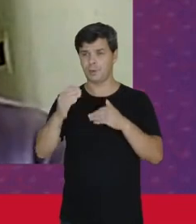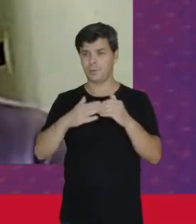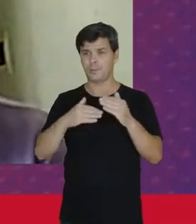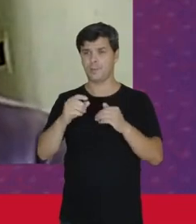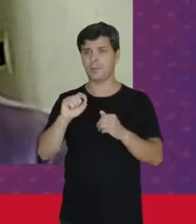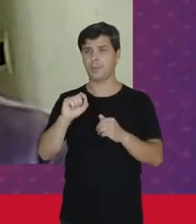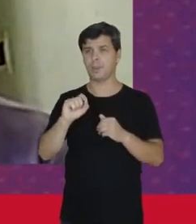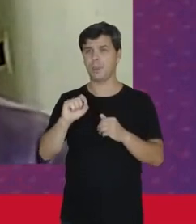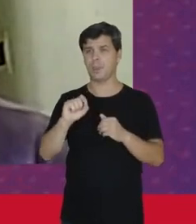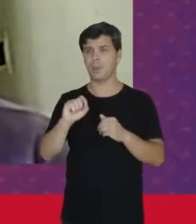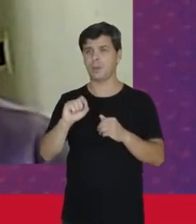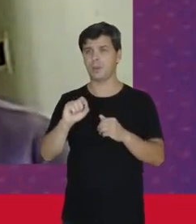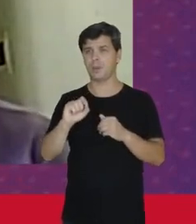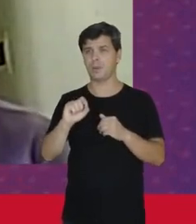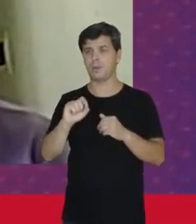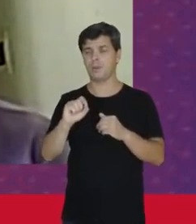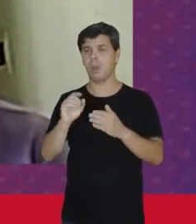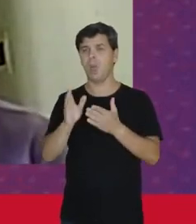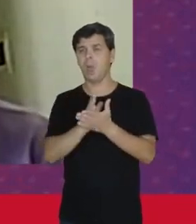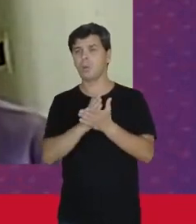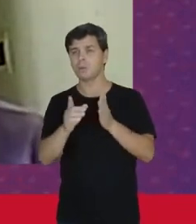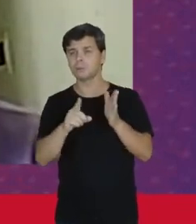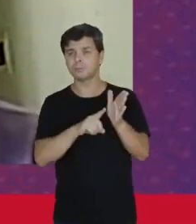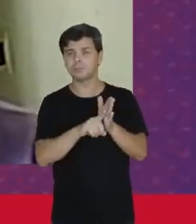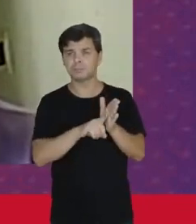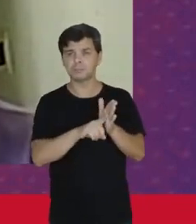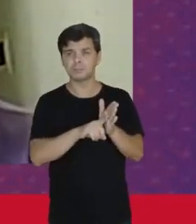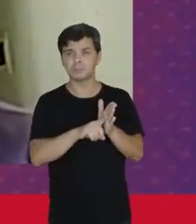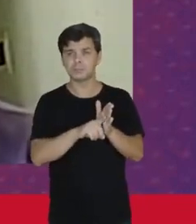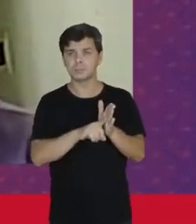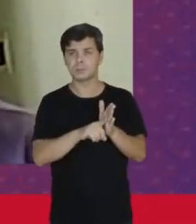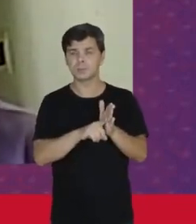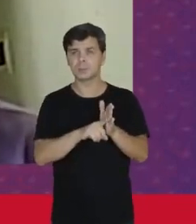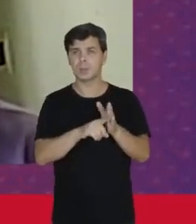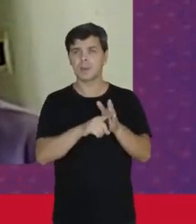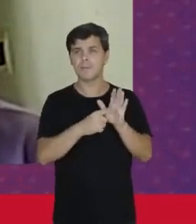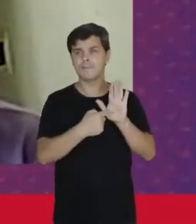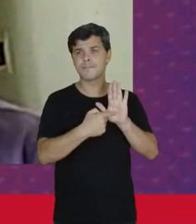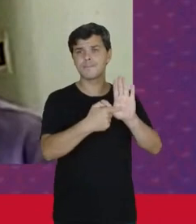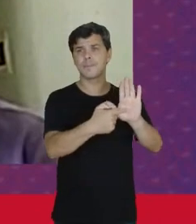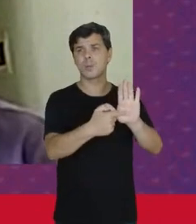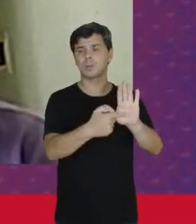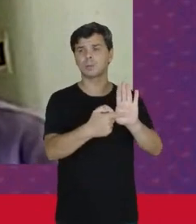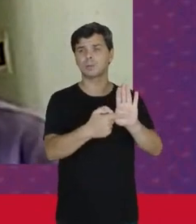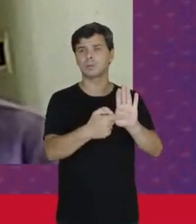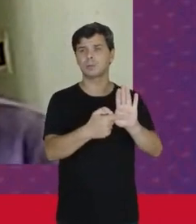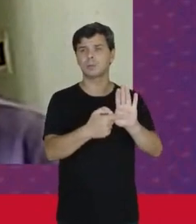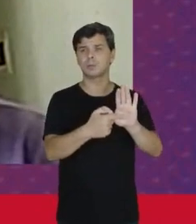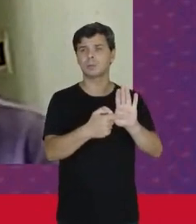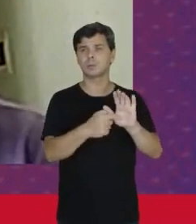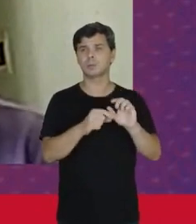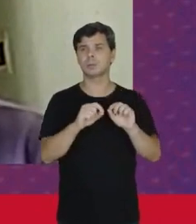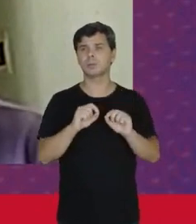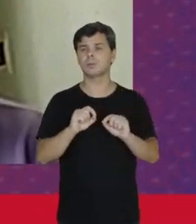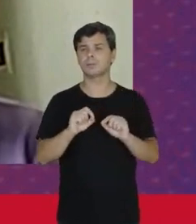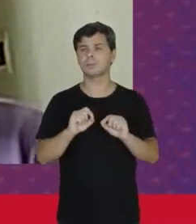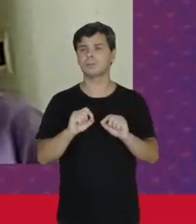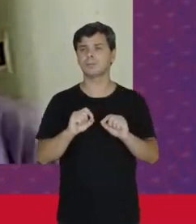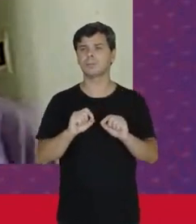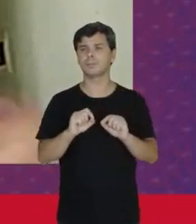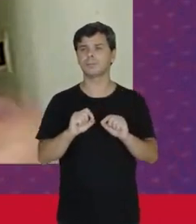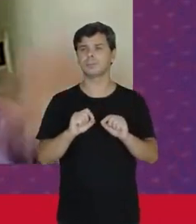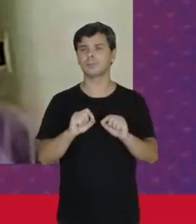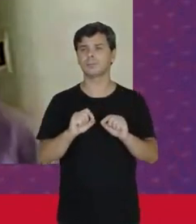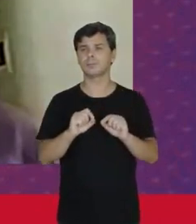prática, eu queria trazer aqui alguns dados que exemplificam e que deixam muito nítido